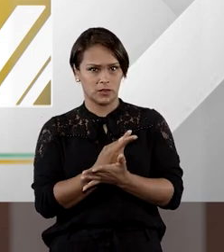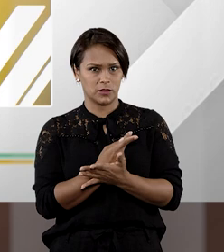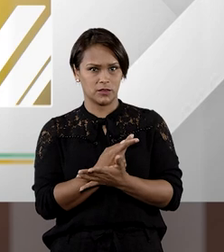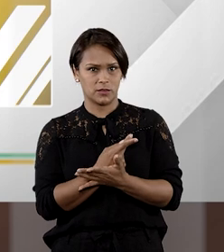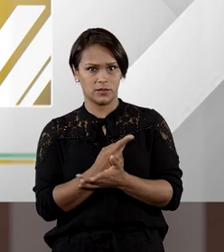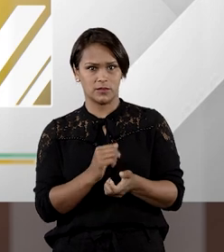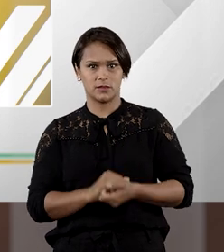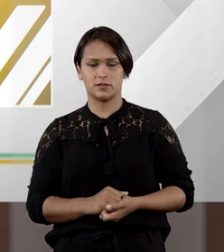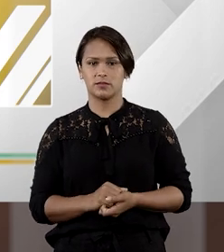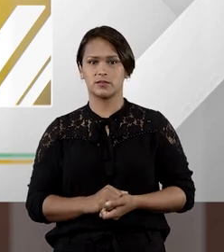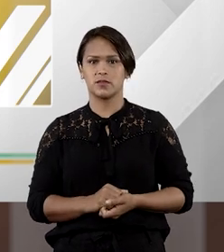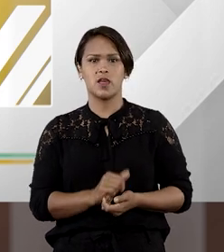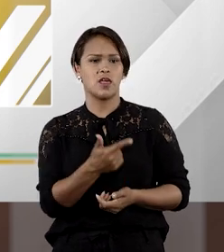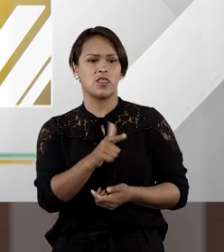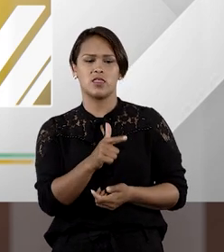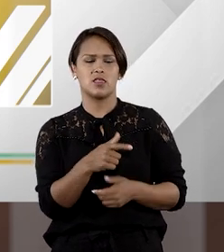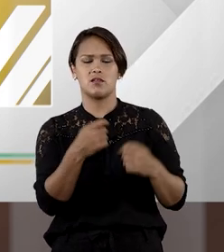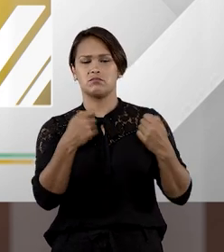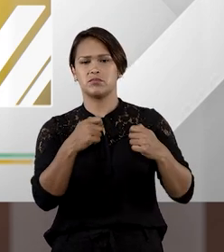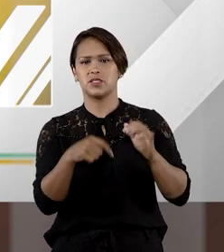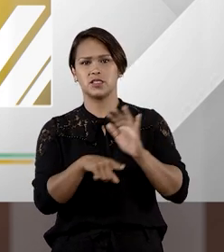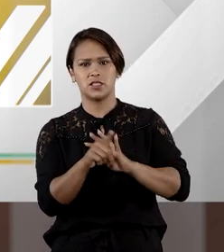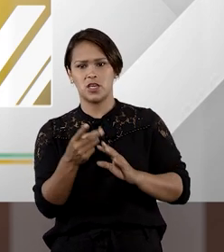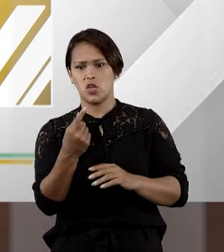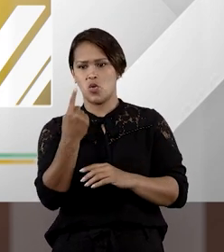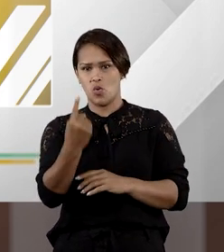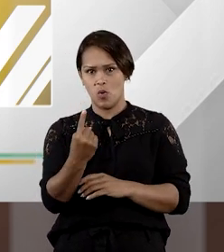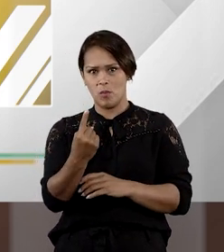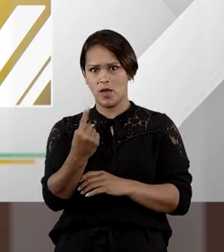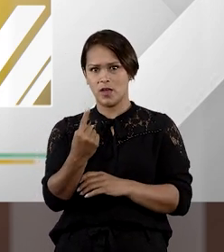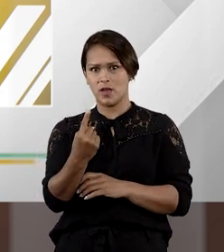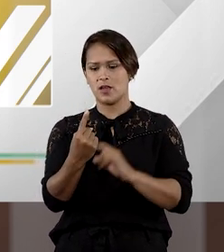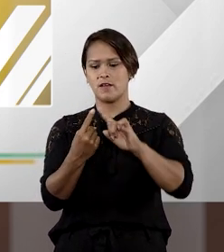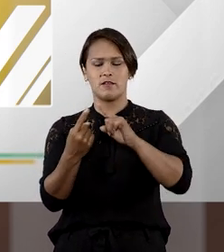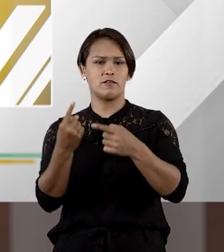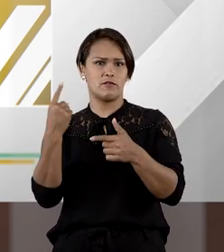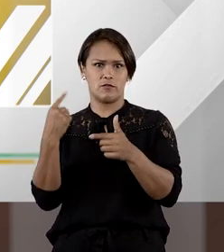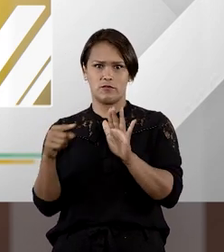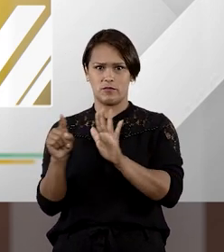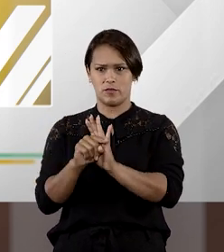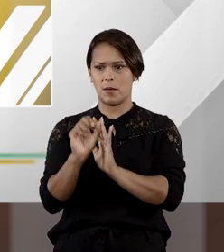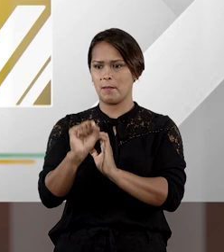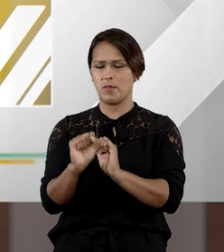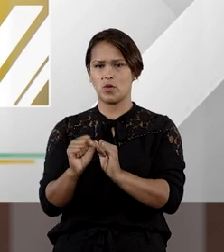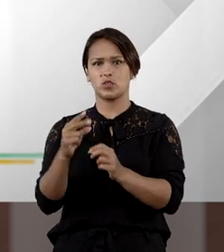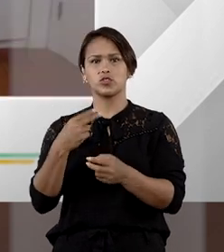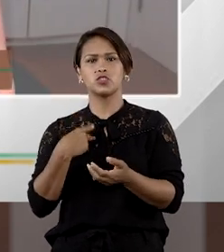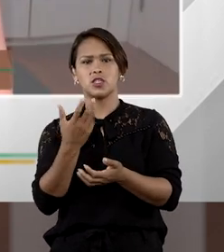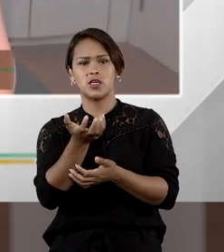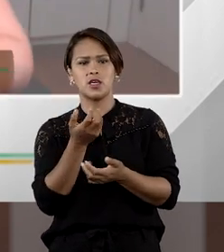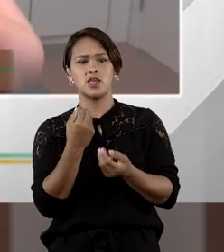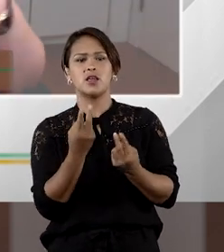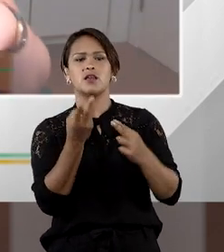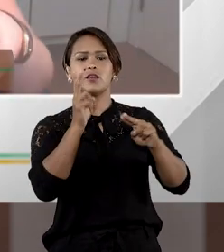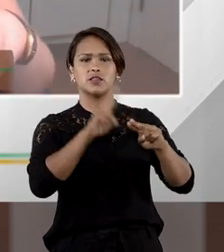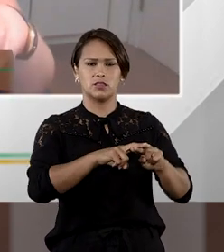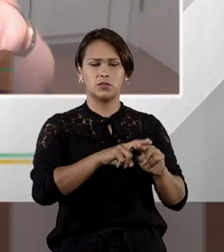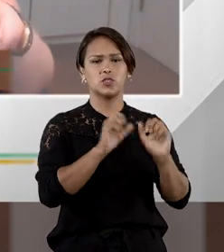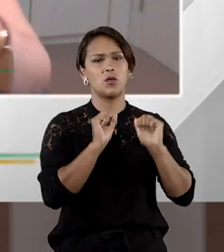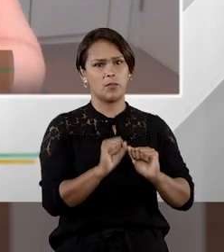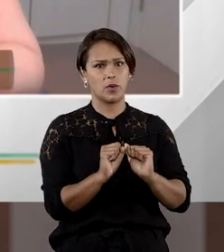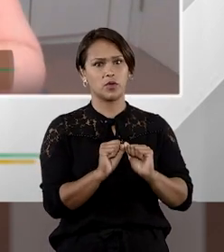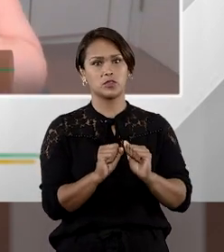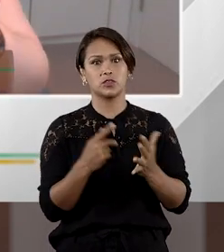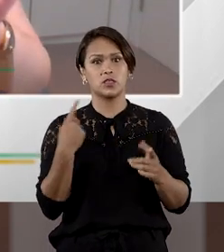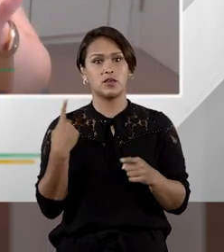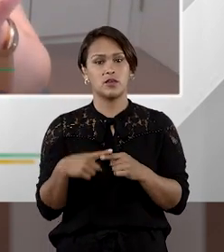não é? Não precisa. Está vencendo uma, venceu uma, não pagou, já pode buscar as medidas cabíveis,